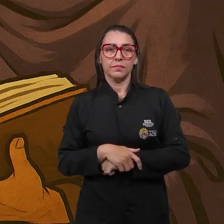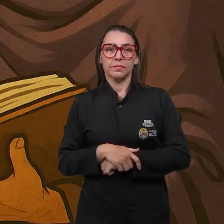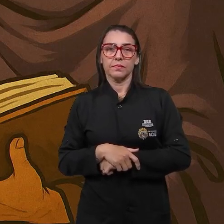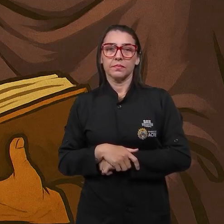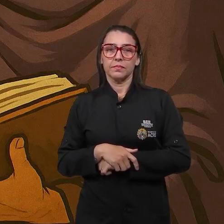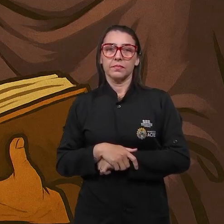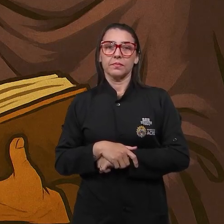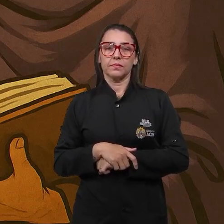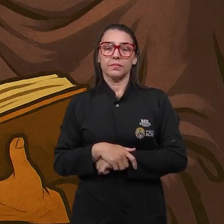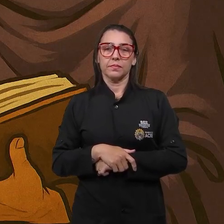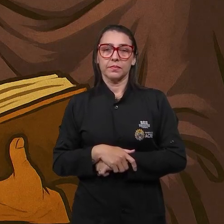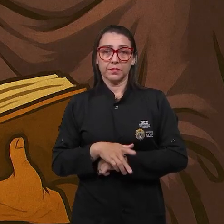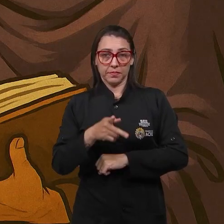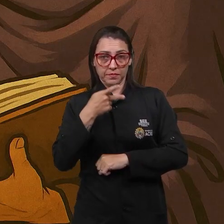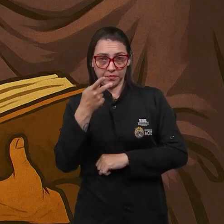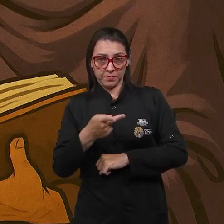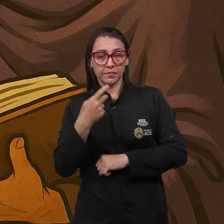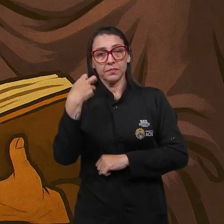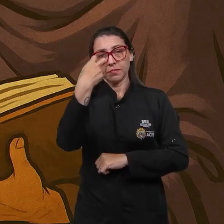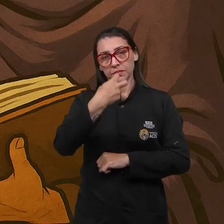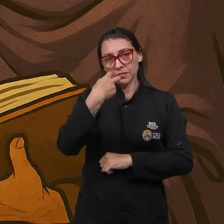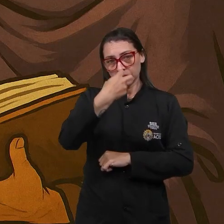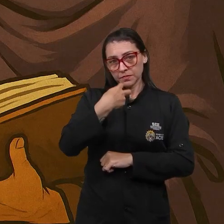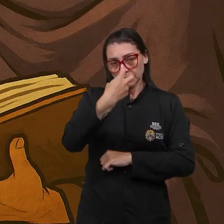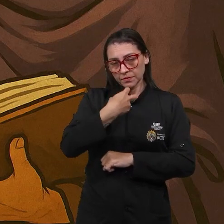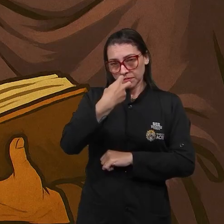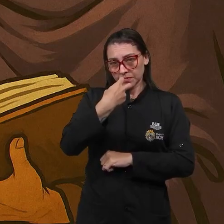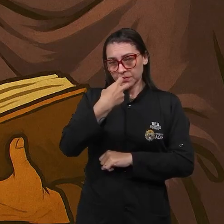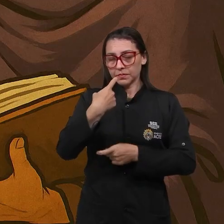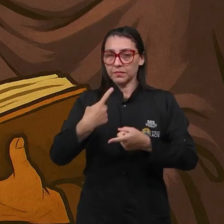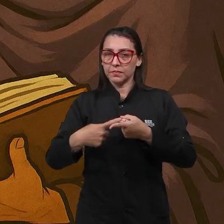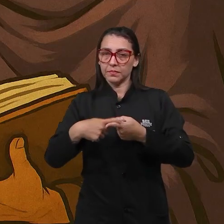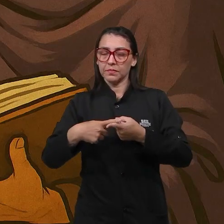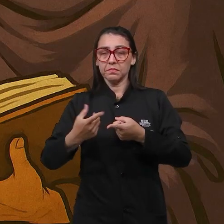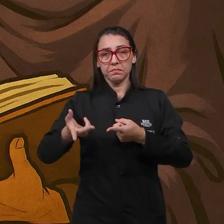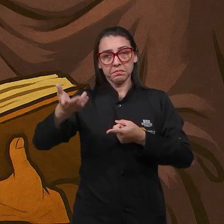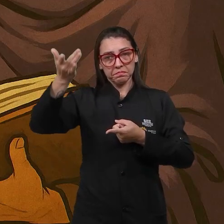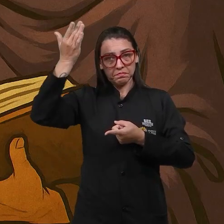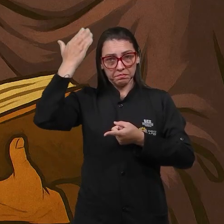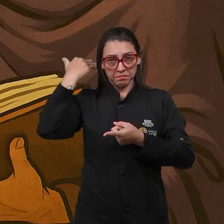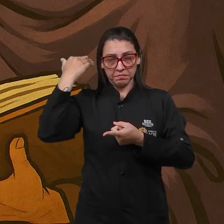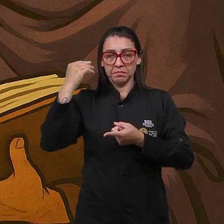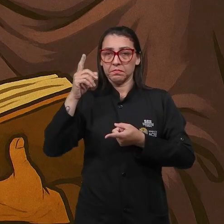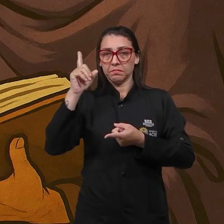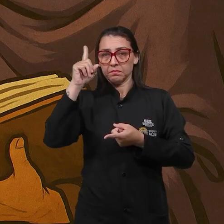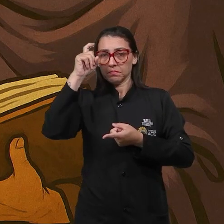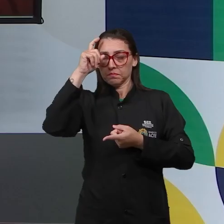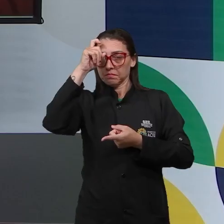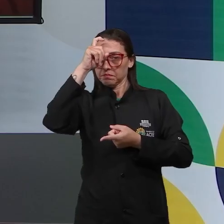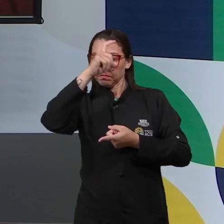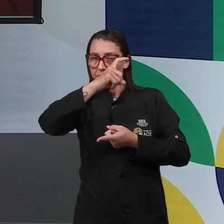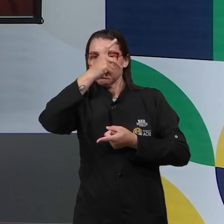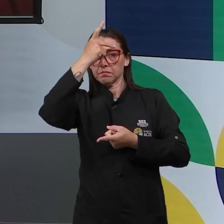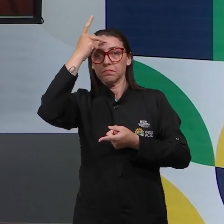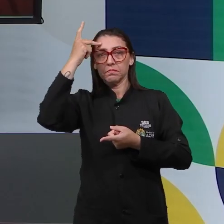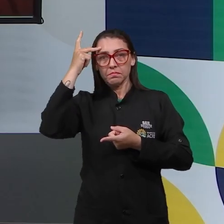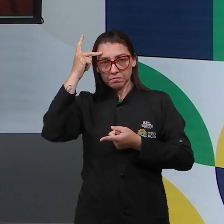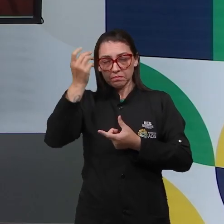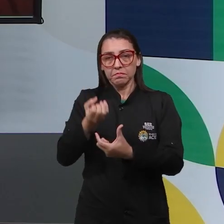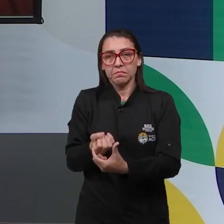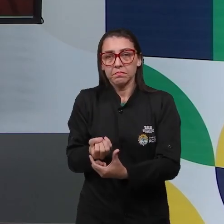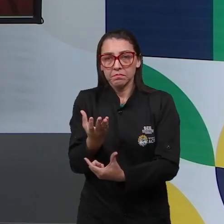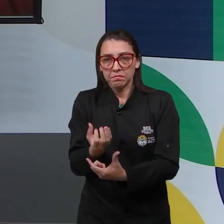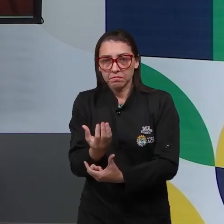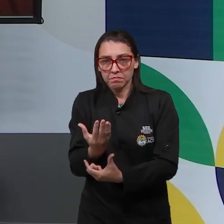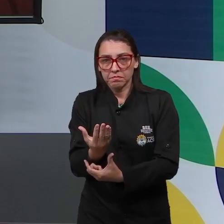E aí, eu falei, a marca é a oralidade, porque os povos, antigamente, dificilmente as pessoas elas eram